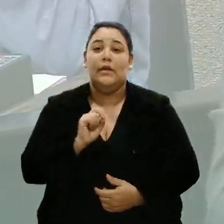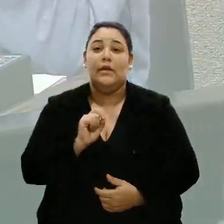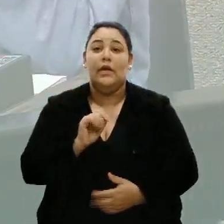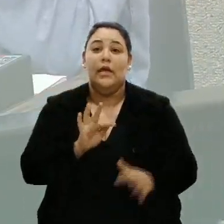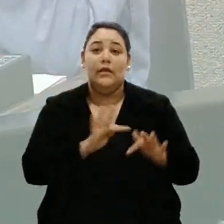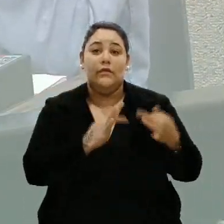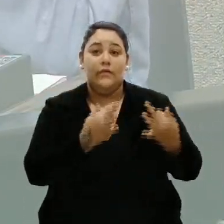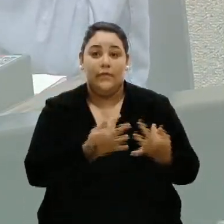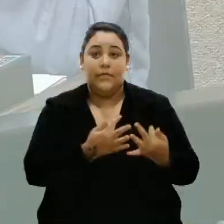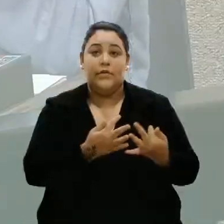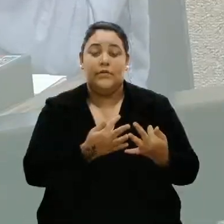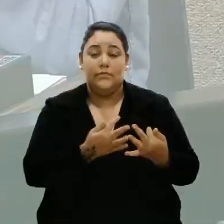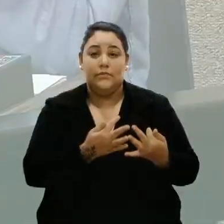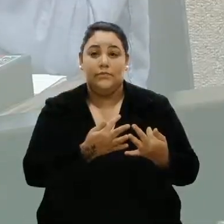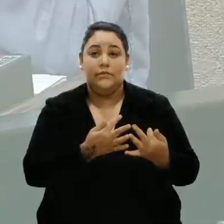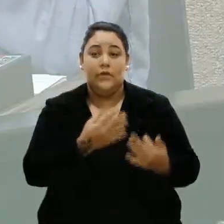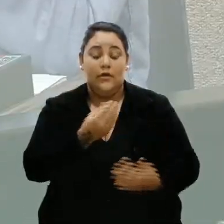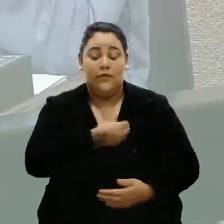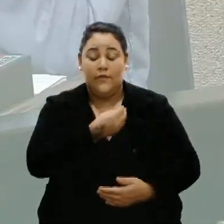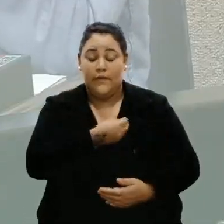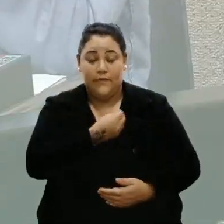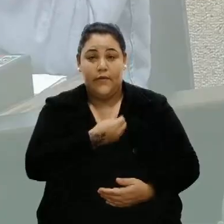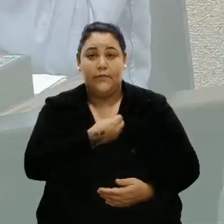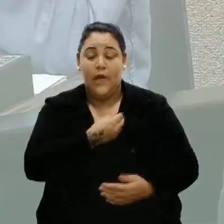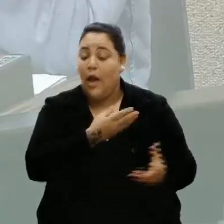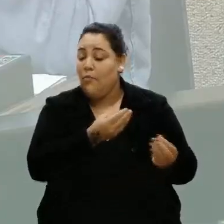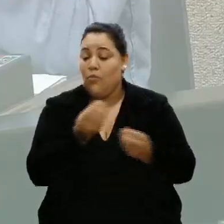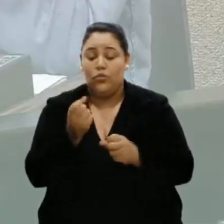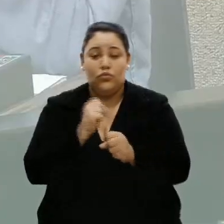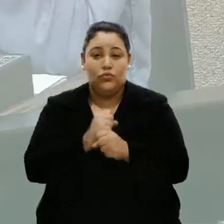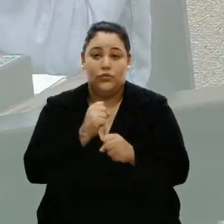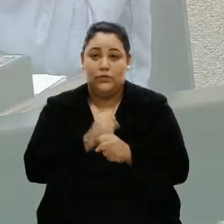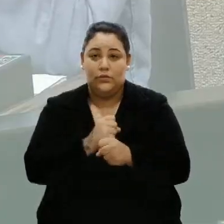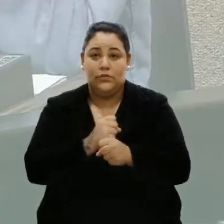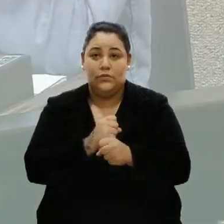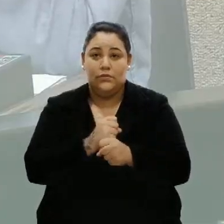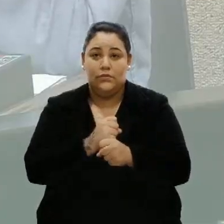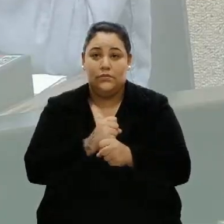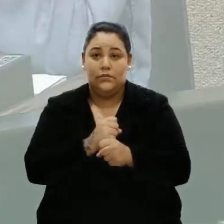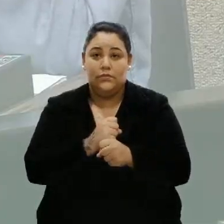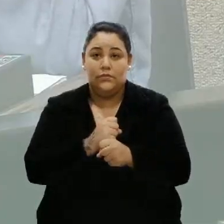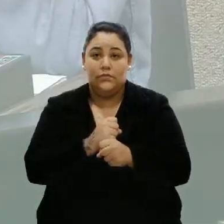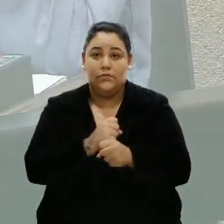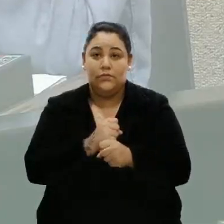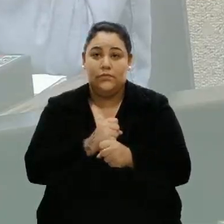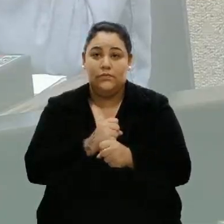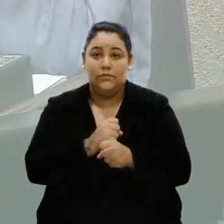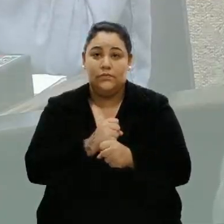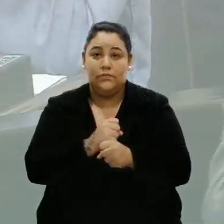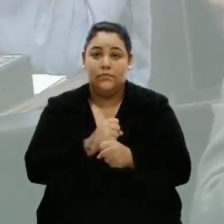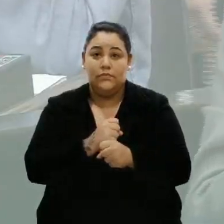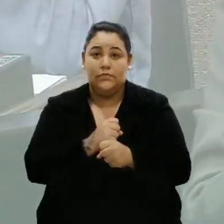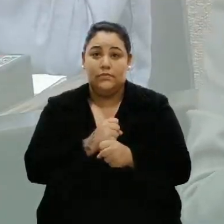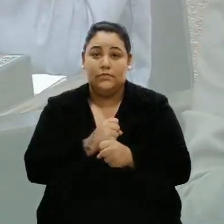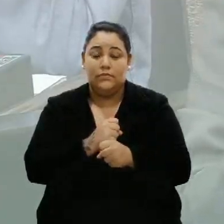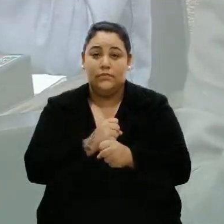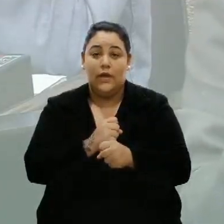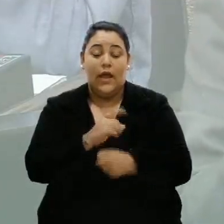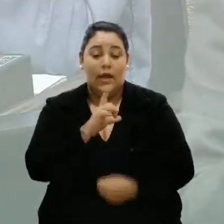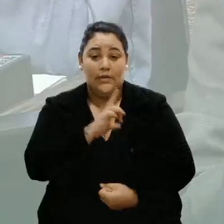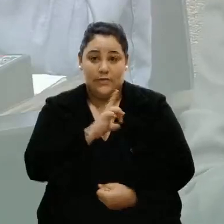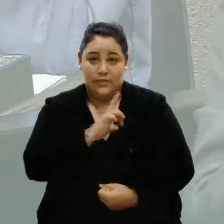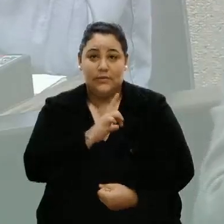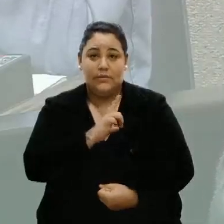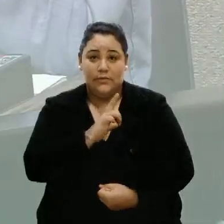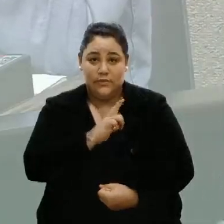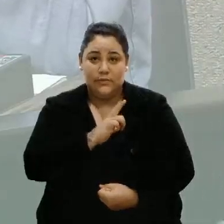muitos anos ali, elas consolidaram os seus filhos, elas têm um vínculo forte. A gente sabe muito bem o